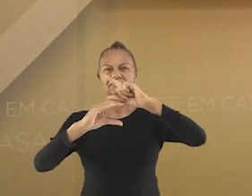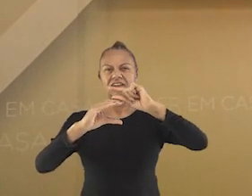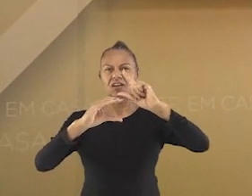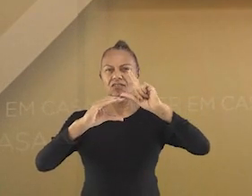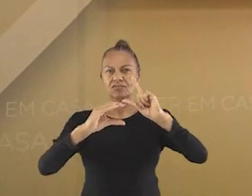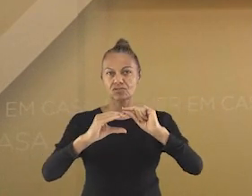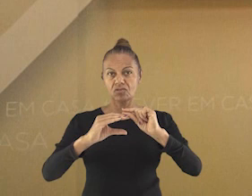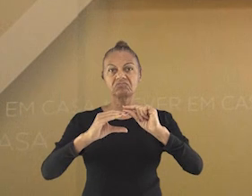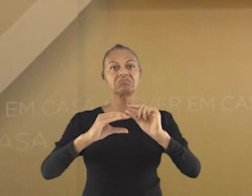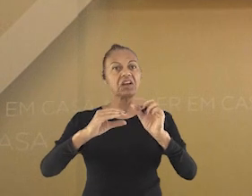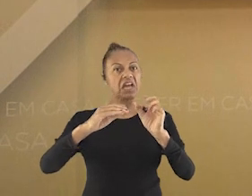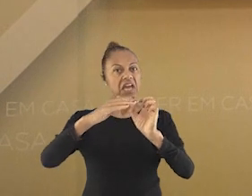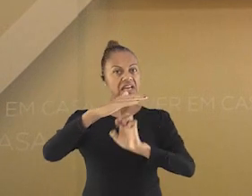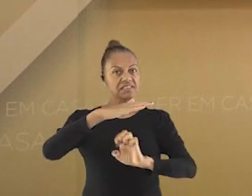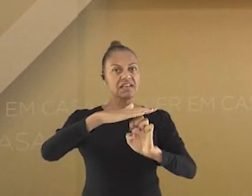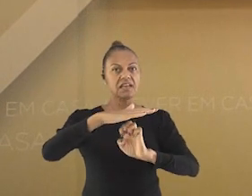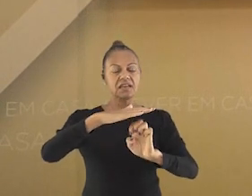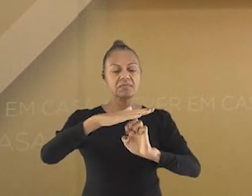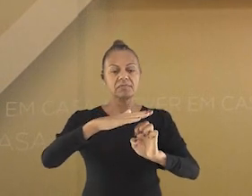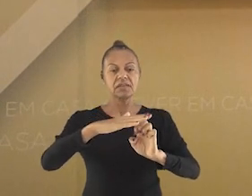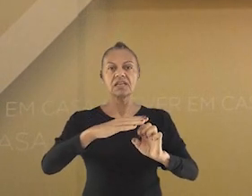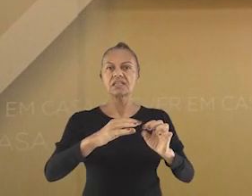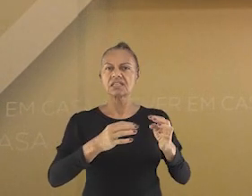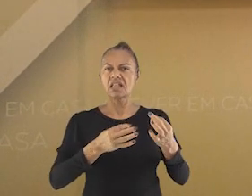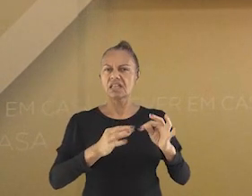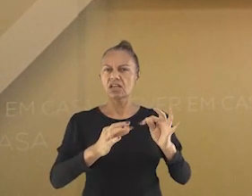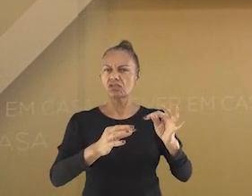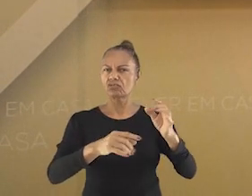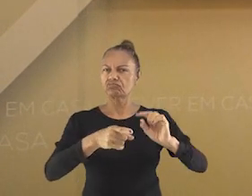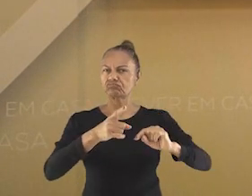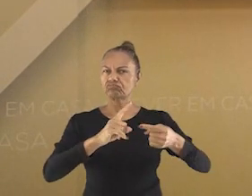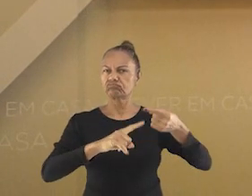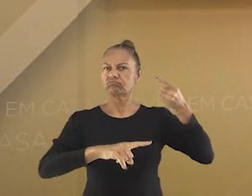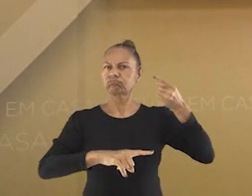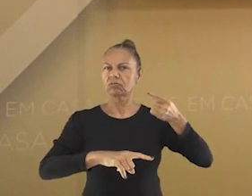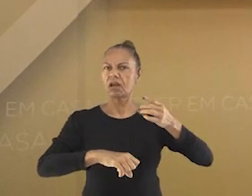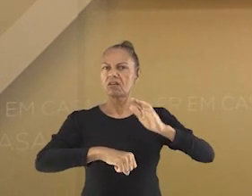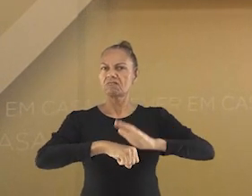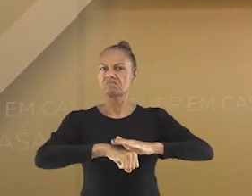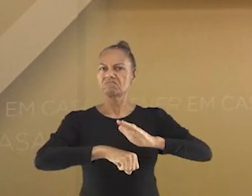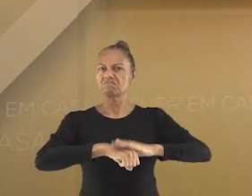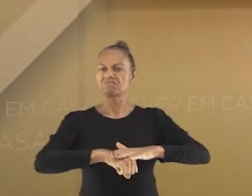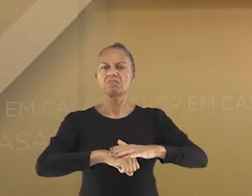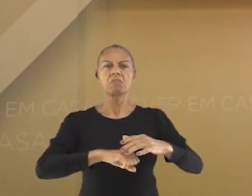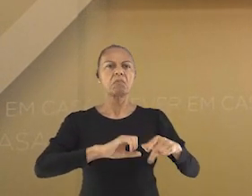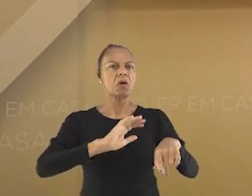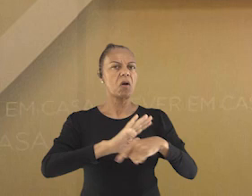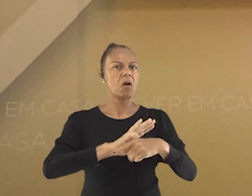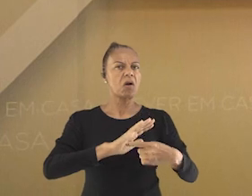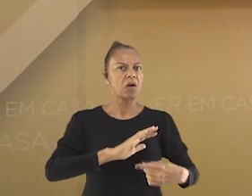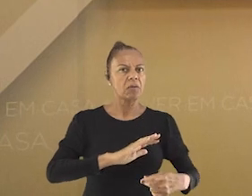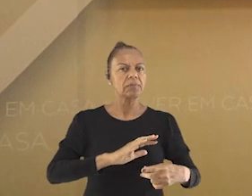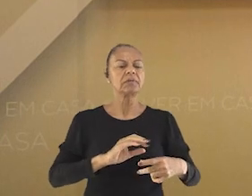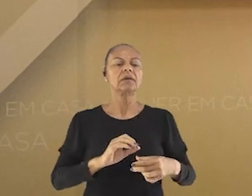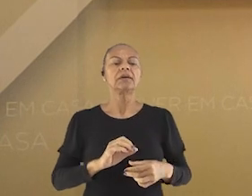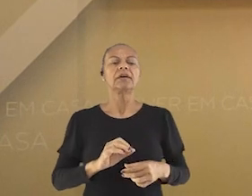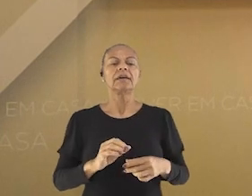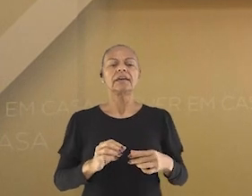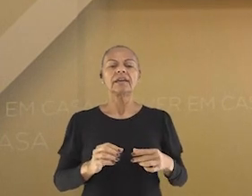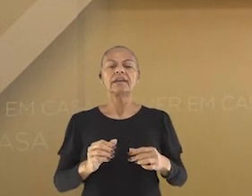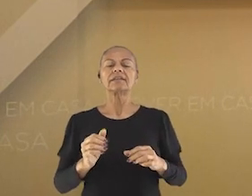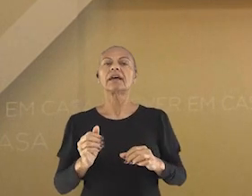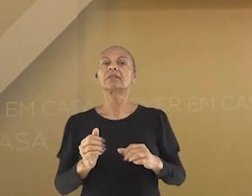constante desenvolvimento e inovação tecnológica e produz sua própria matéria-prima em solo